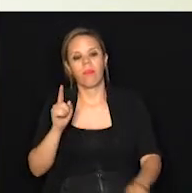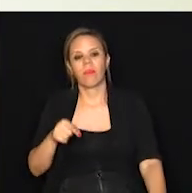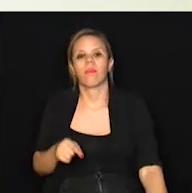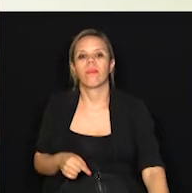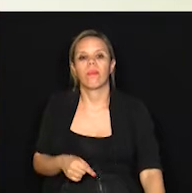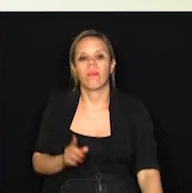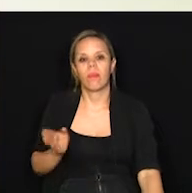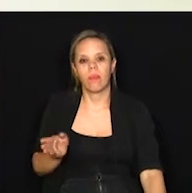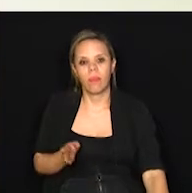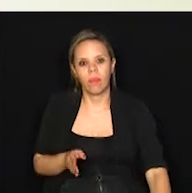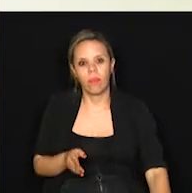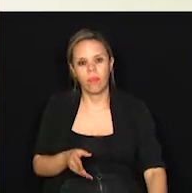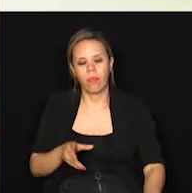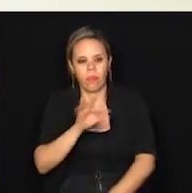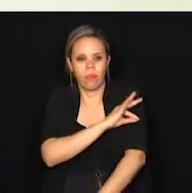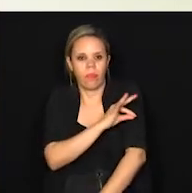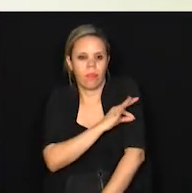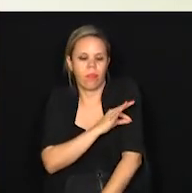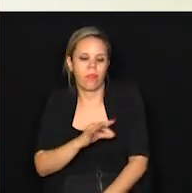Está ouvindo?